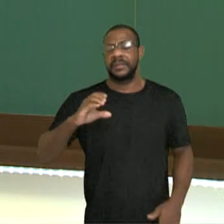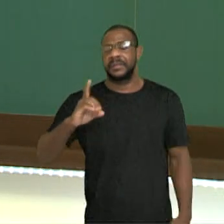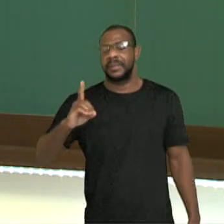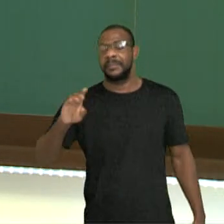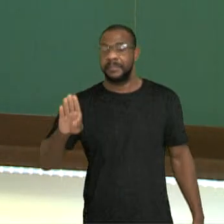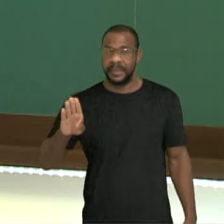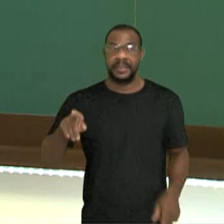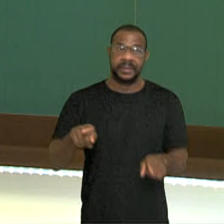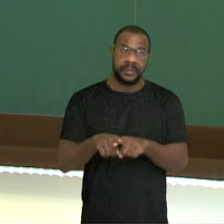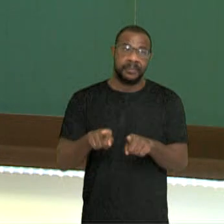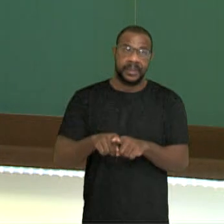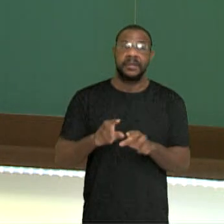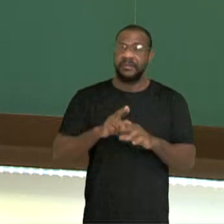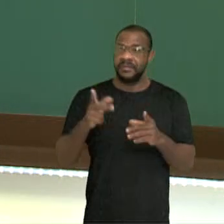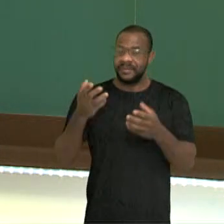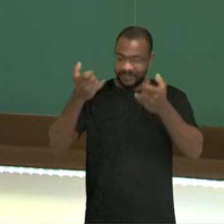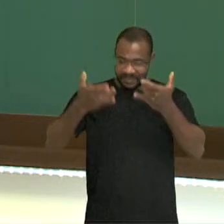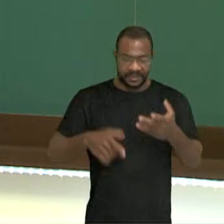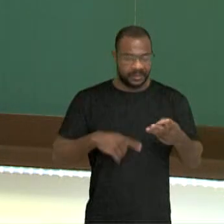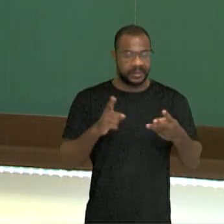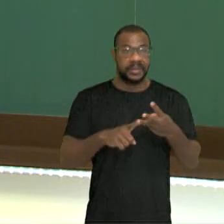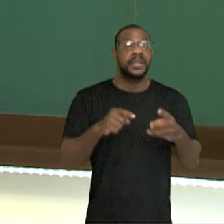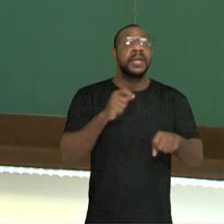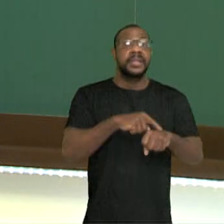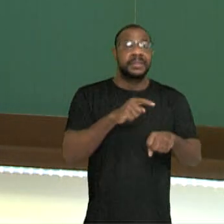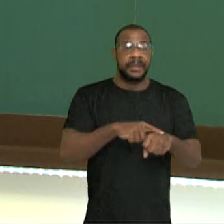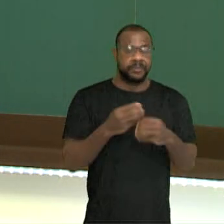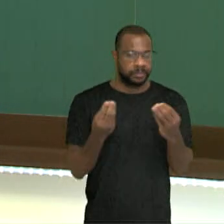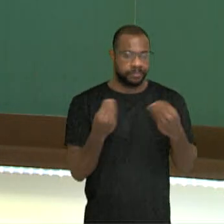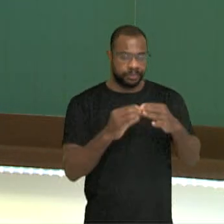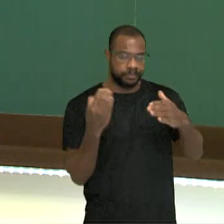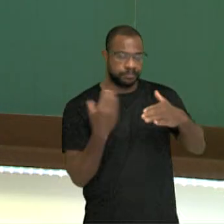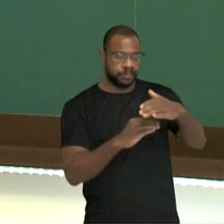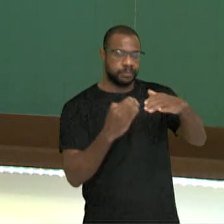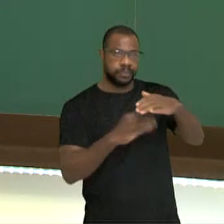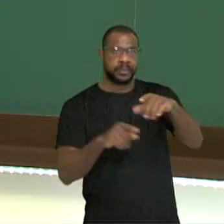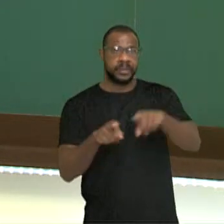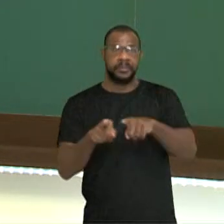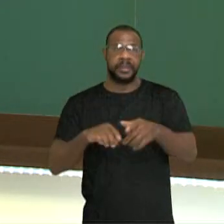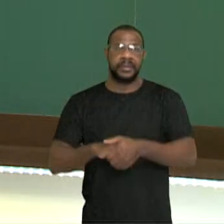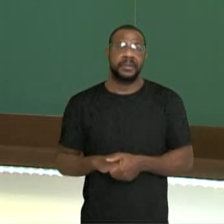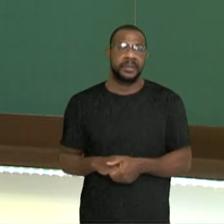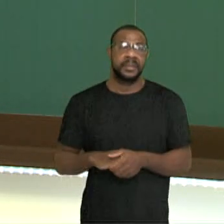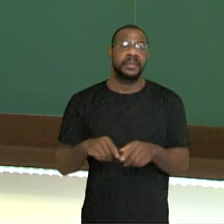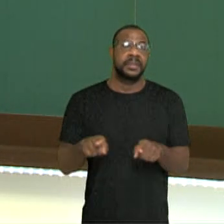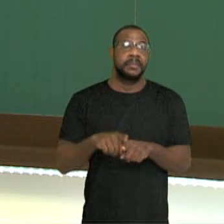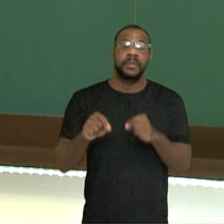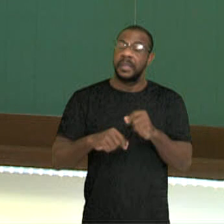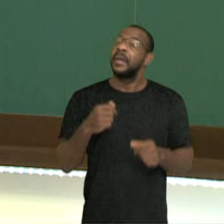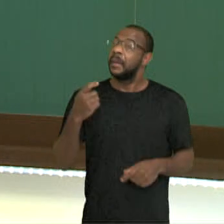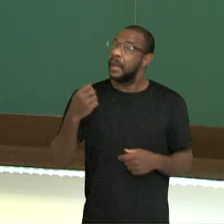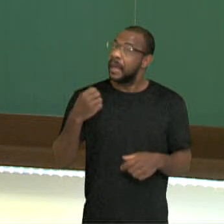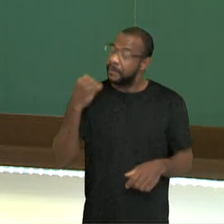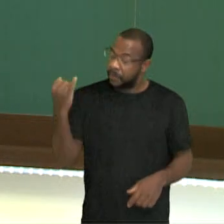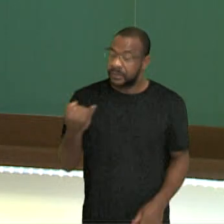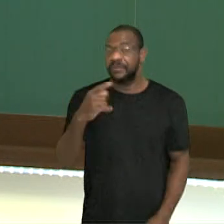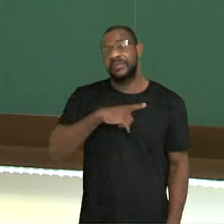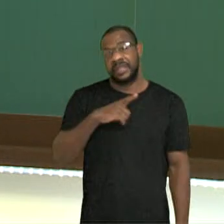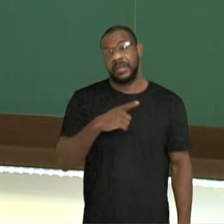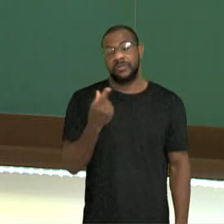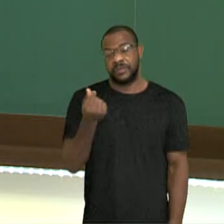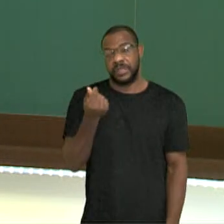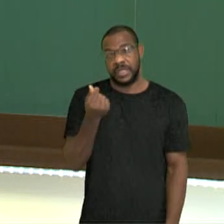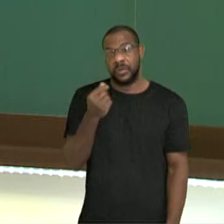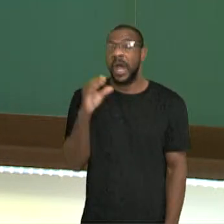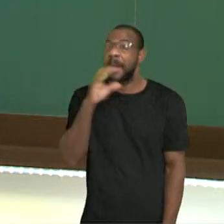quanto ao rendimento, tempo de aplicação e também segurança, né? E vale ter um fundo emergencial tendo em vista as